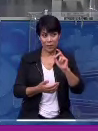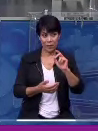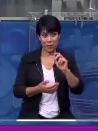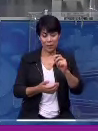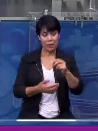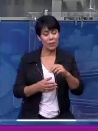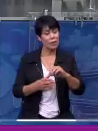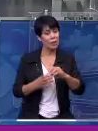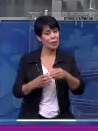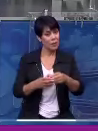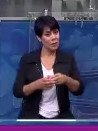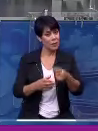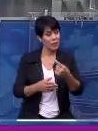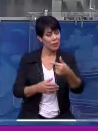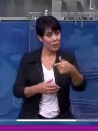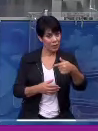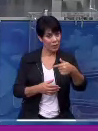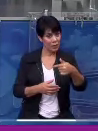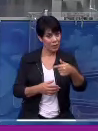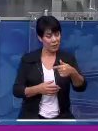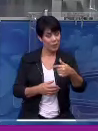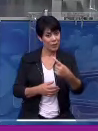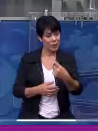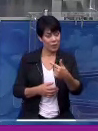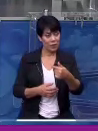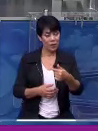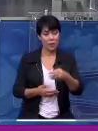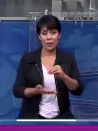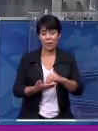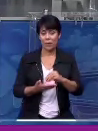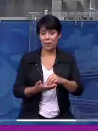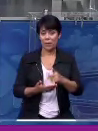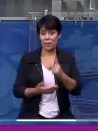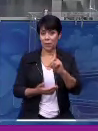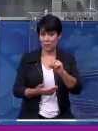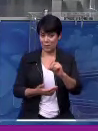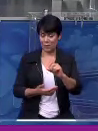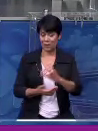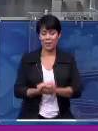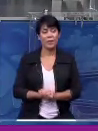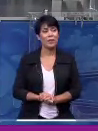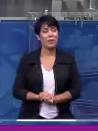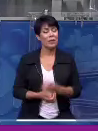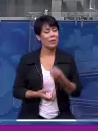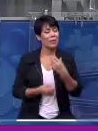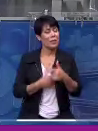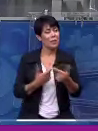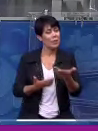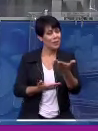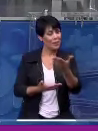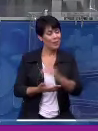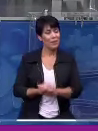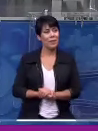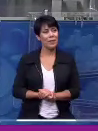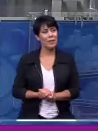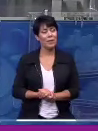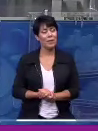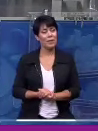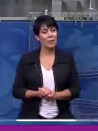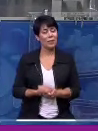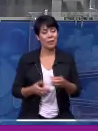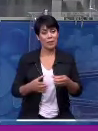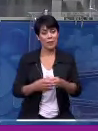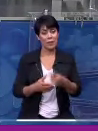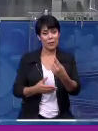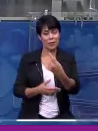17. Preta, 17. Ainda faltam 10 números na Loto Fácil. Boa sorte para você. Bola cinza,